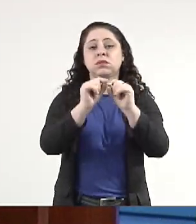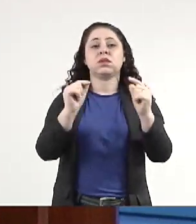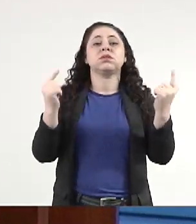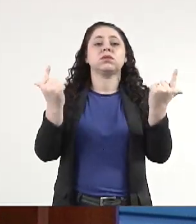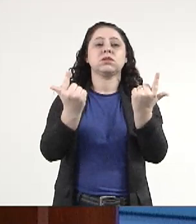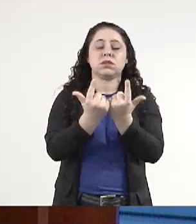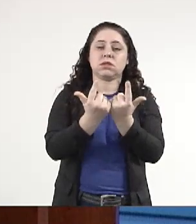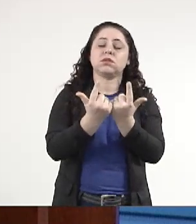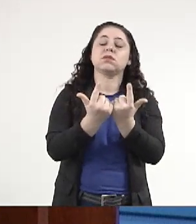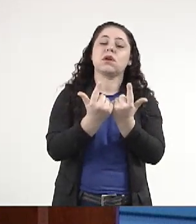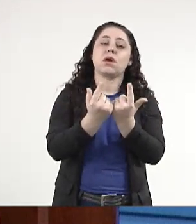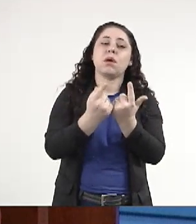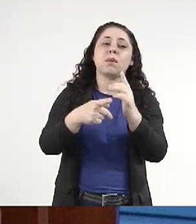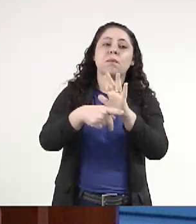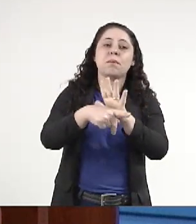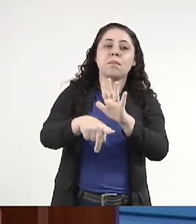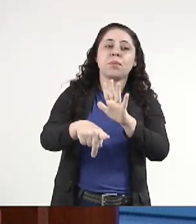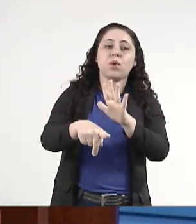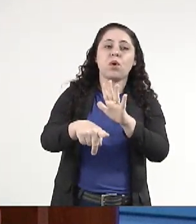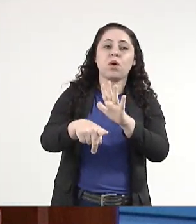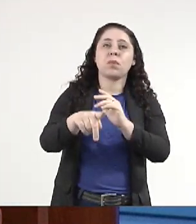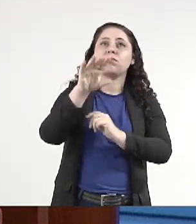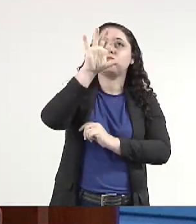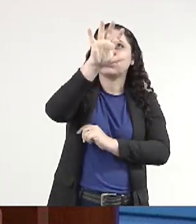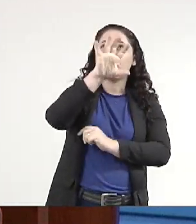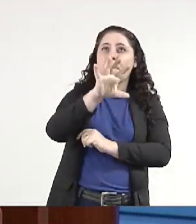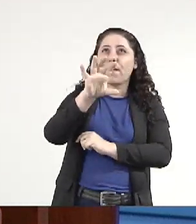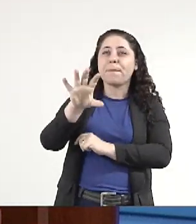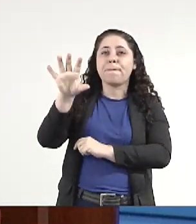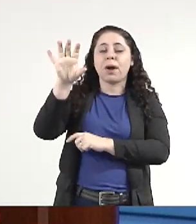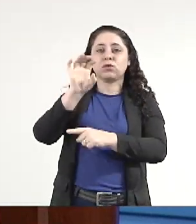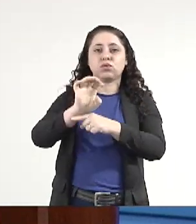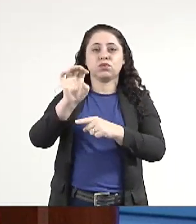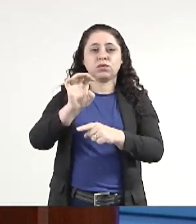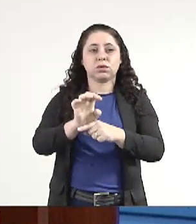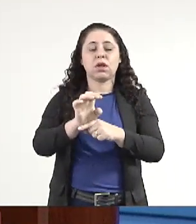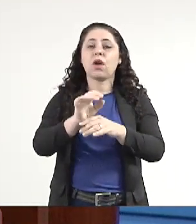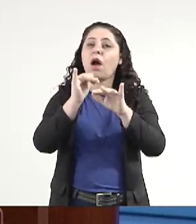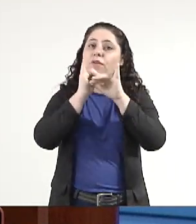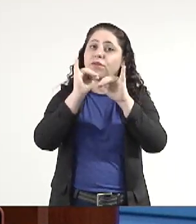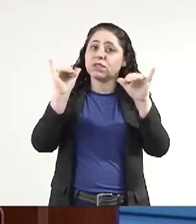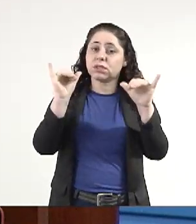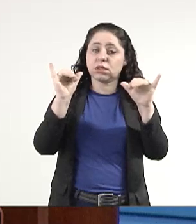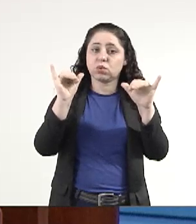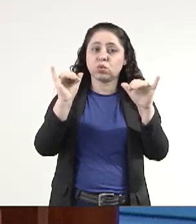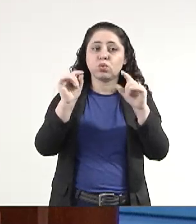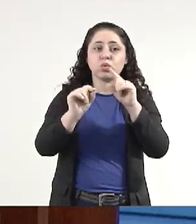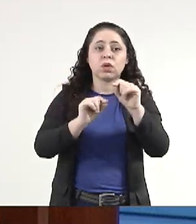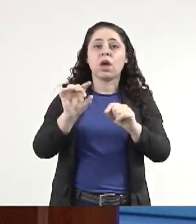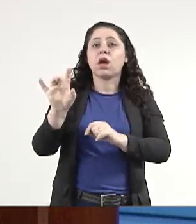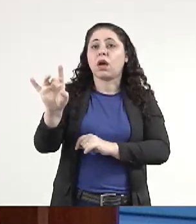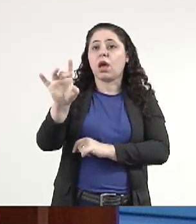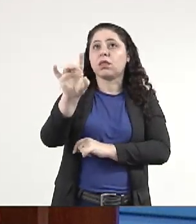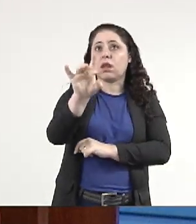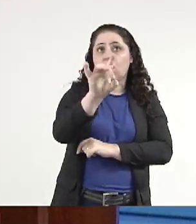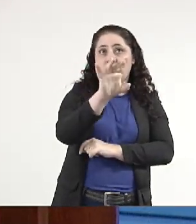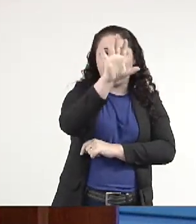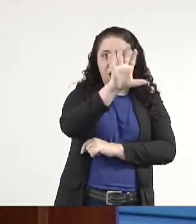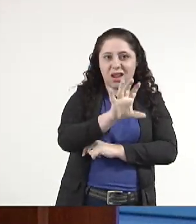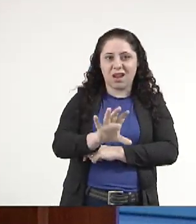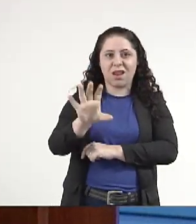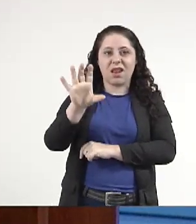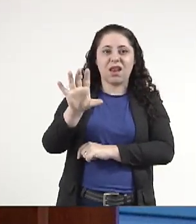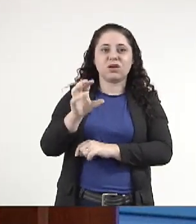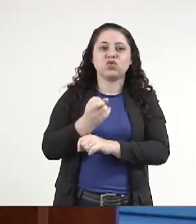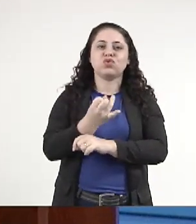assembleias legislativas das unidades da Federação, manifestando-se cada uma delas